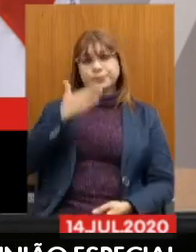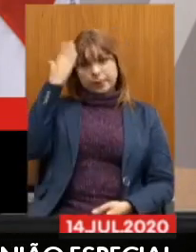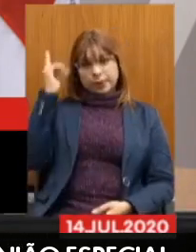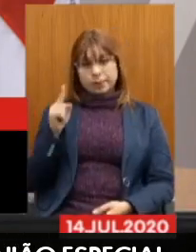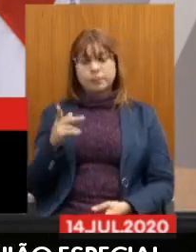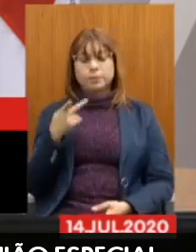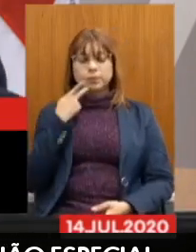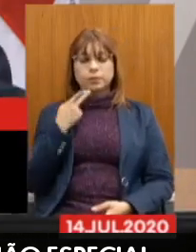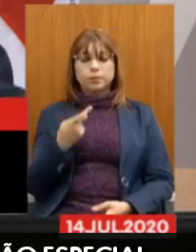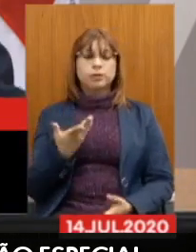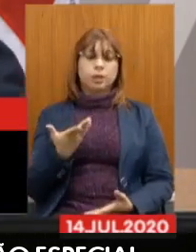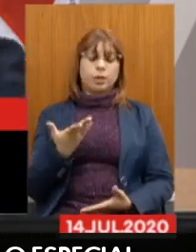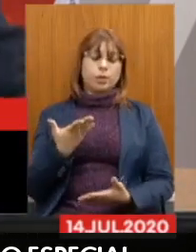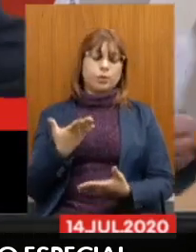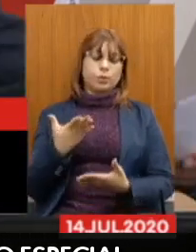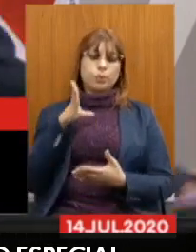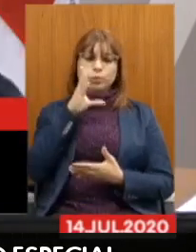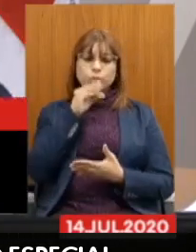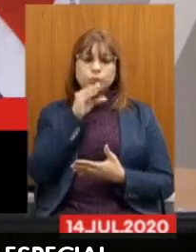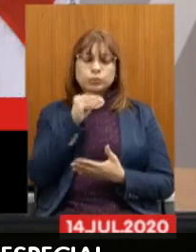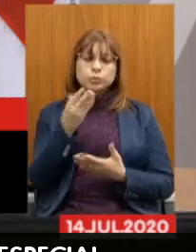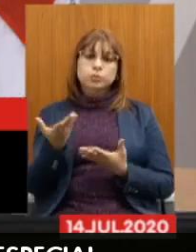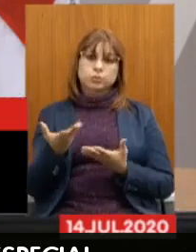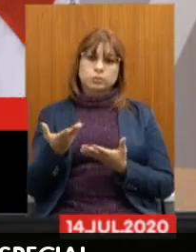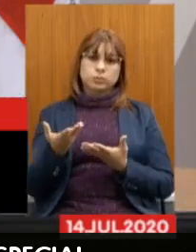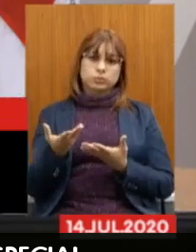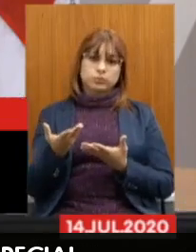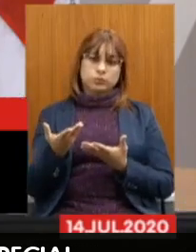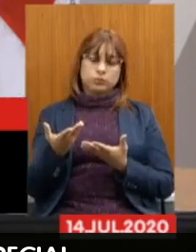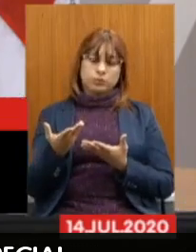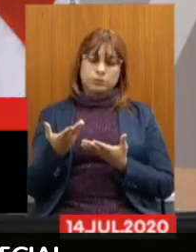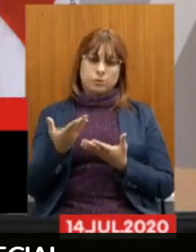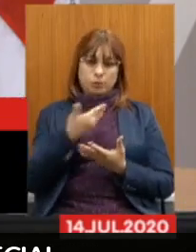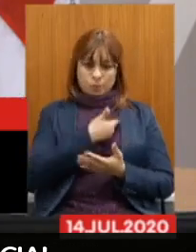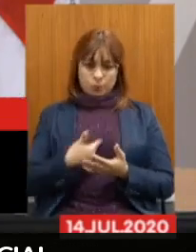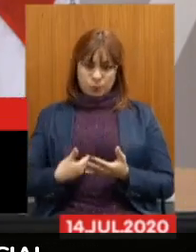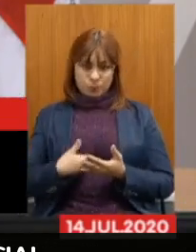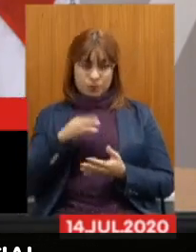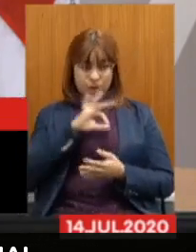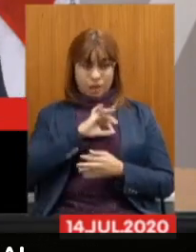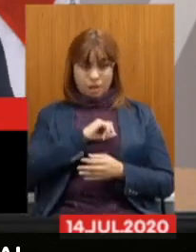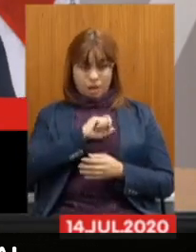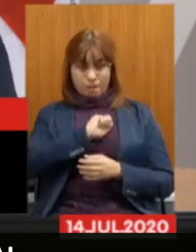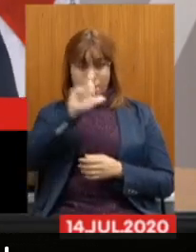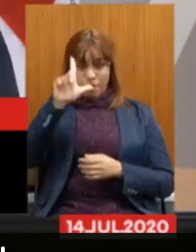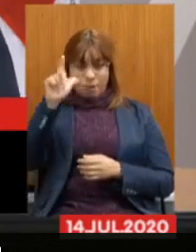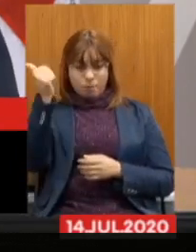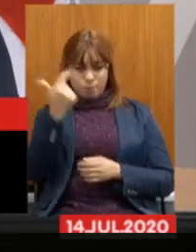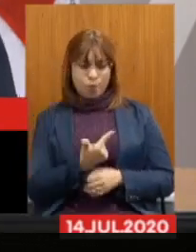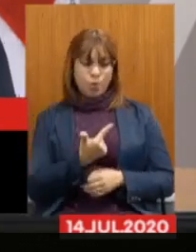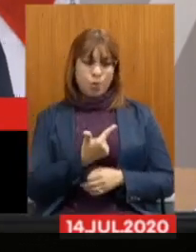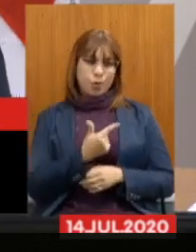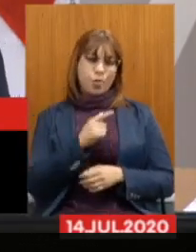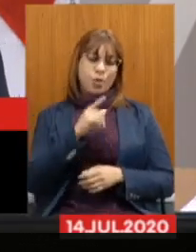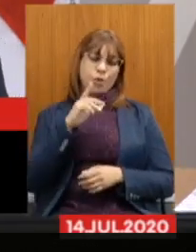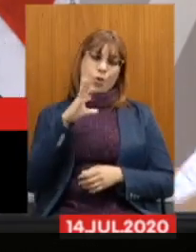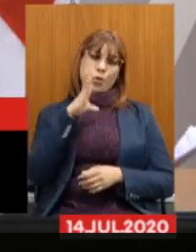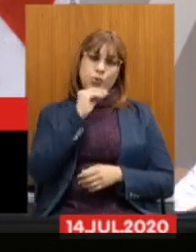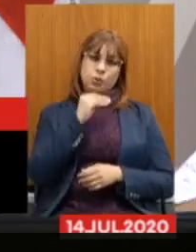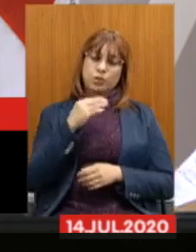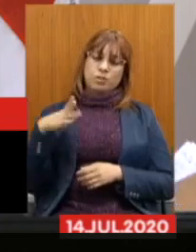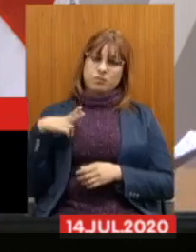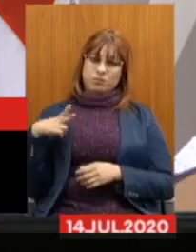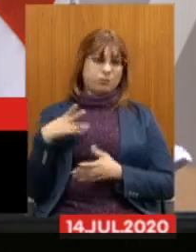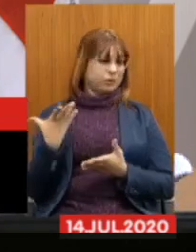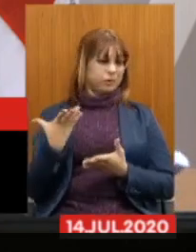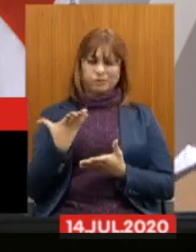funcionários públicos recebem muito mais que funcionários privados, isso é uma balela. Em primeiro